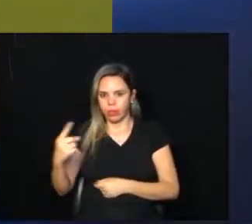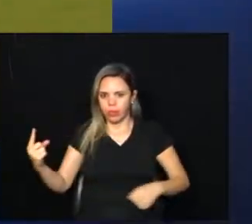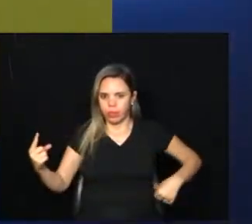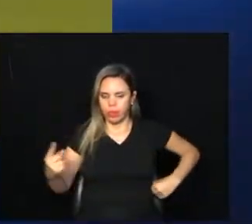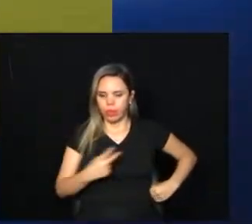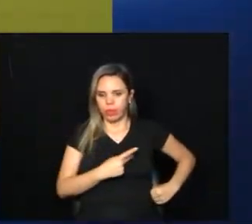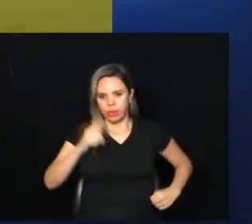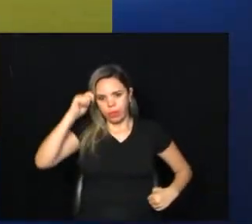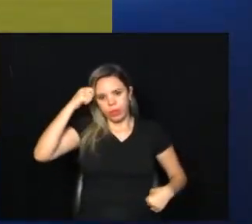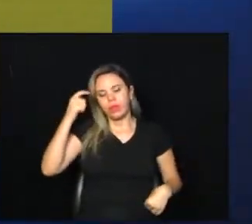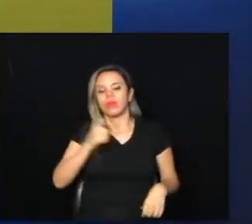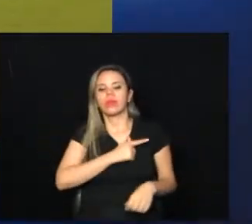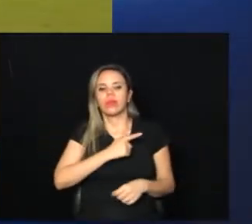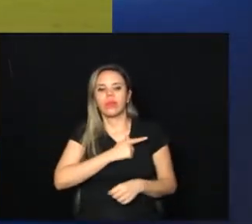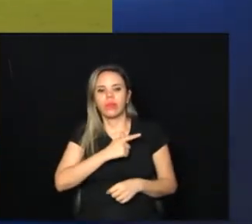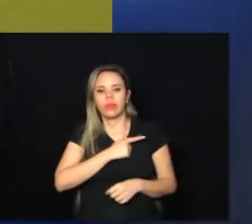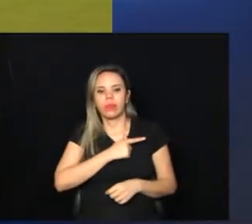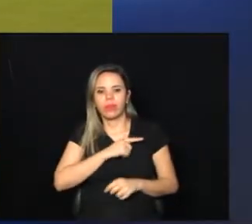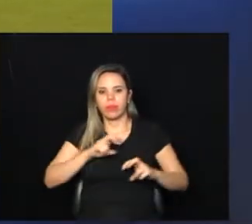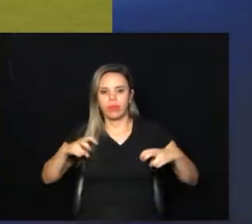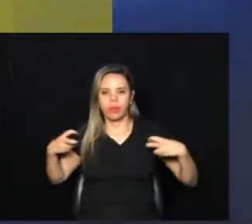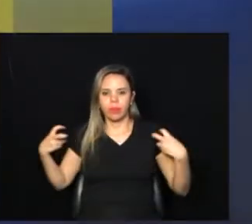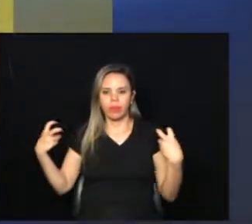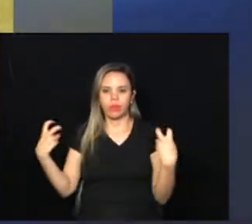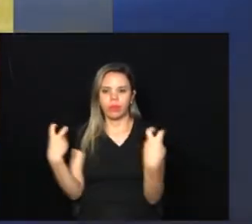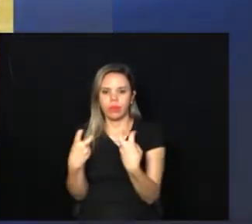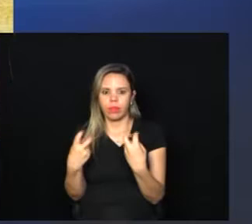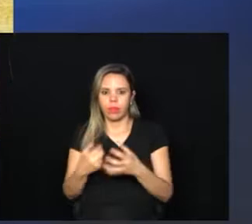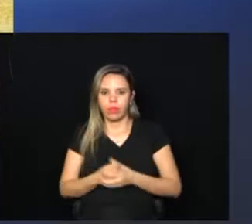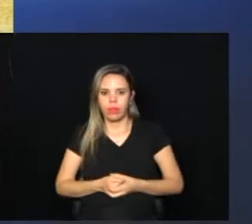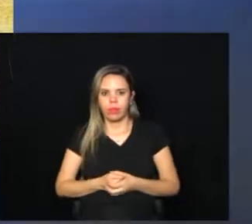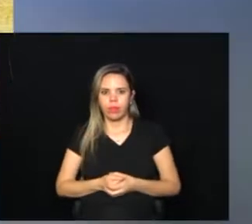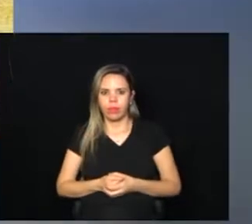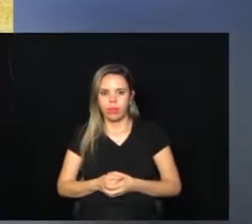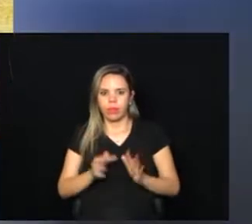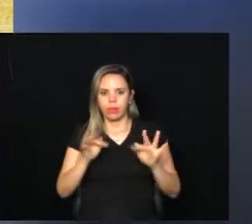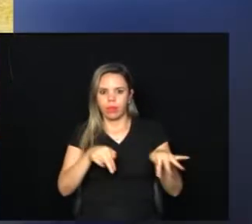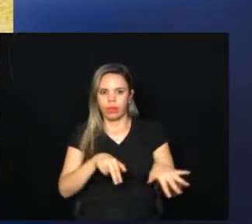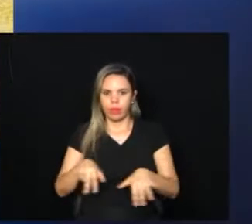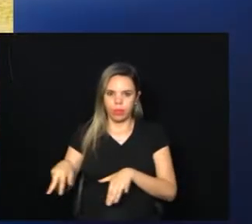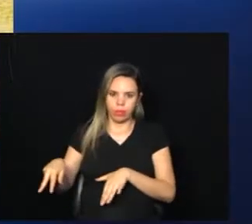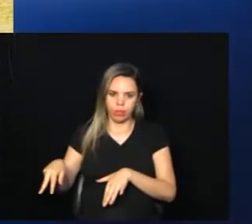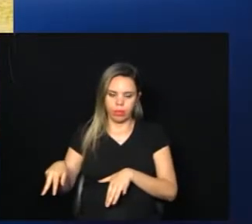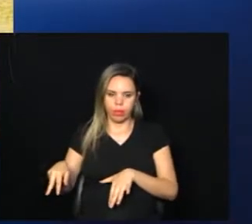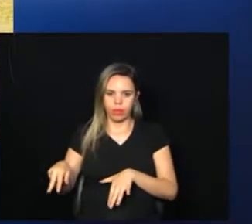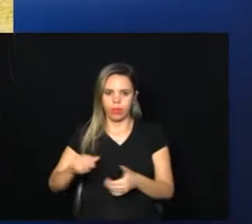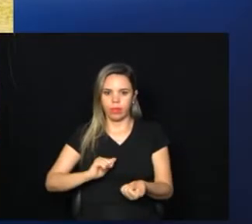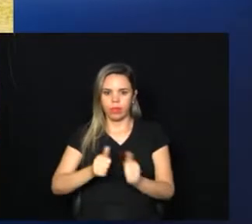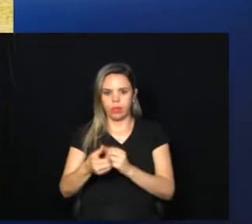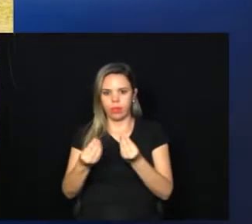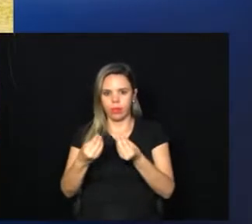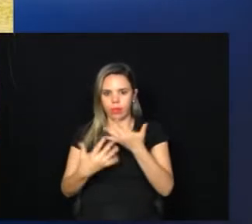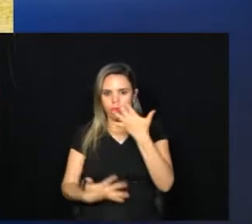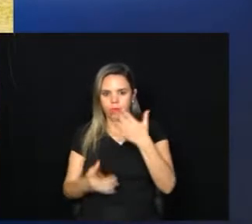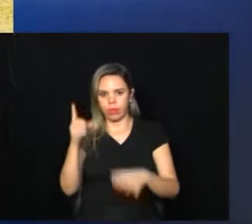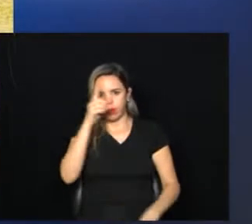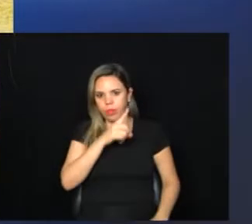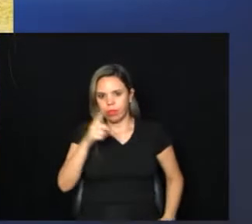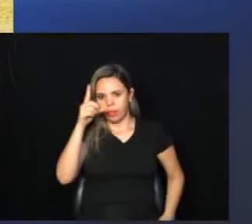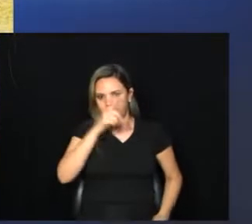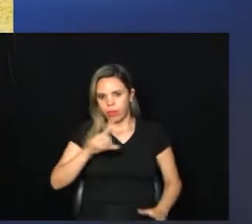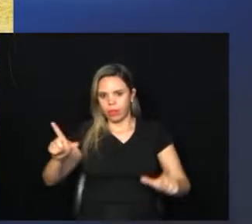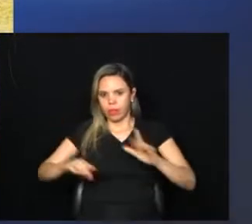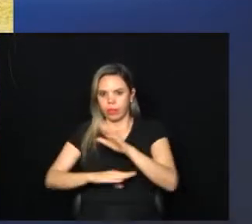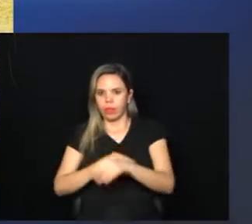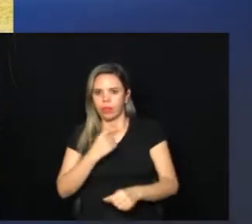Ponte Preta e Guarani, no estádio Moisés Lucarelli. E o fim de semana é de muito esporte. No domingo, a TV